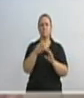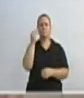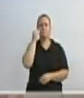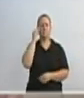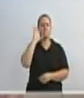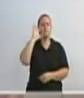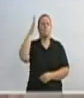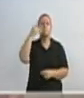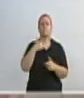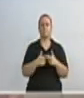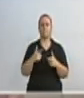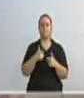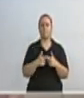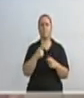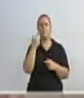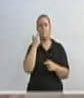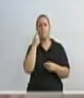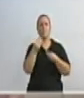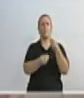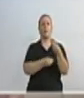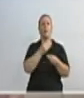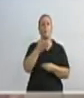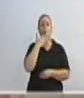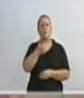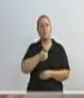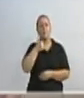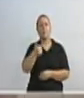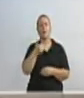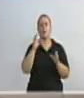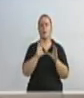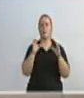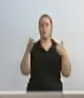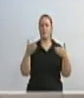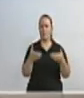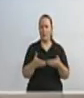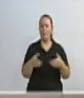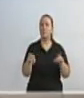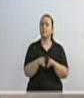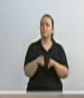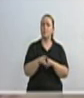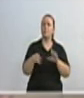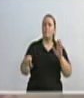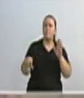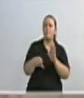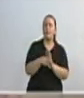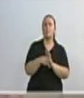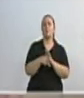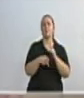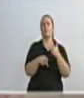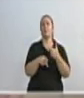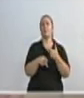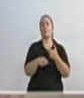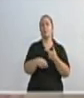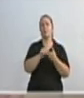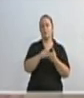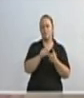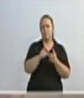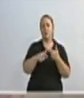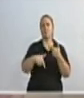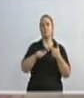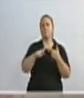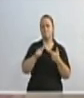que vá de encontro ao interesse da nossa comunidade, bem como também ao interesse do Executivo e também ao interesse da